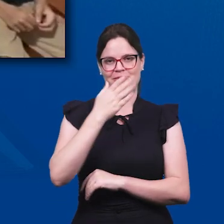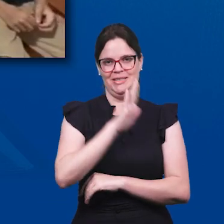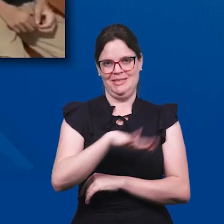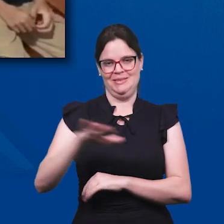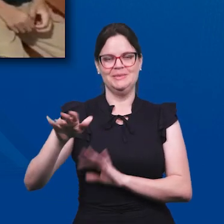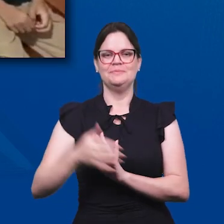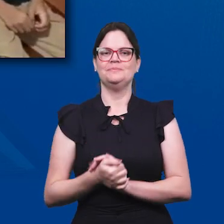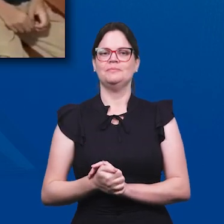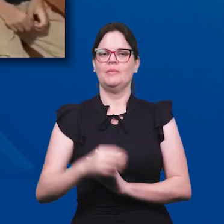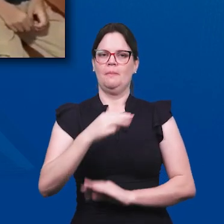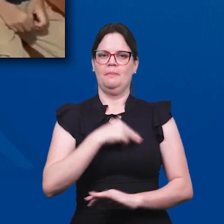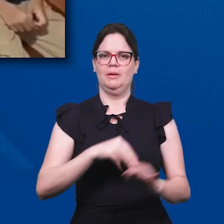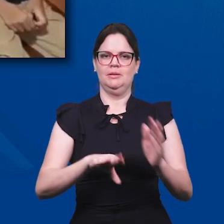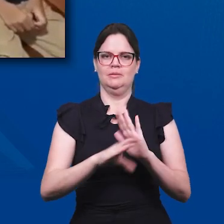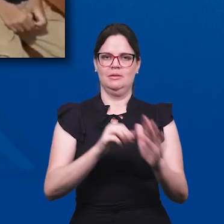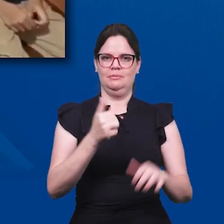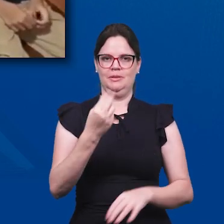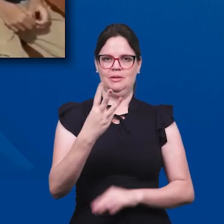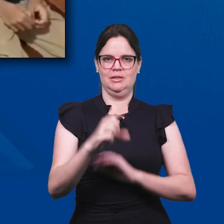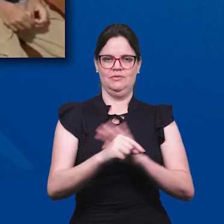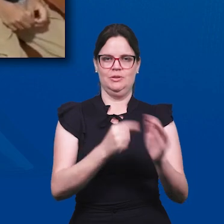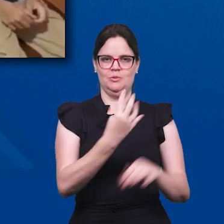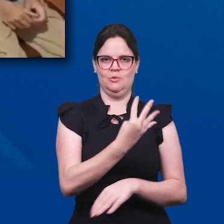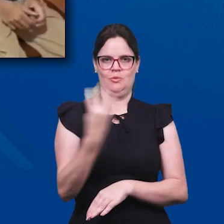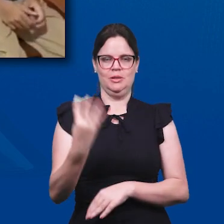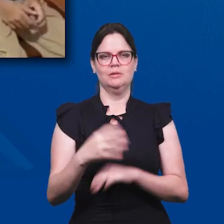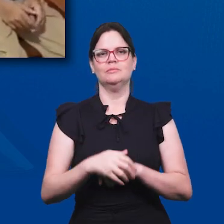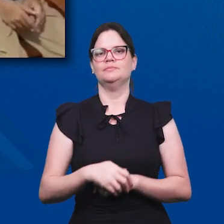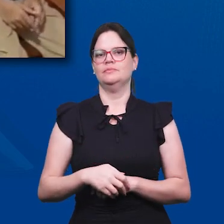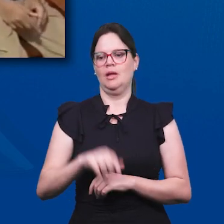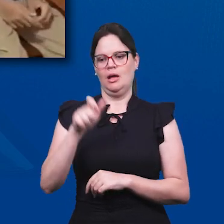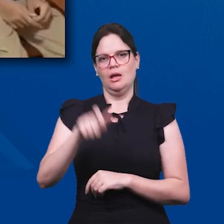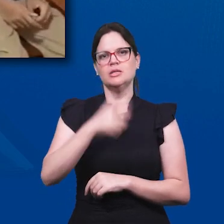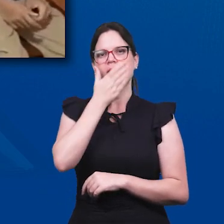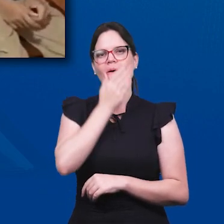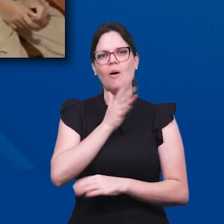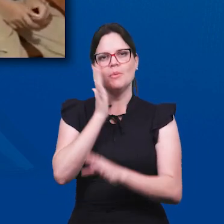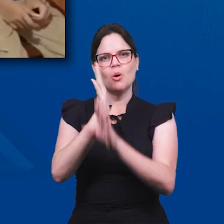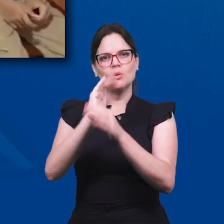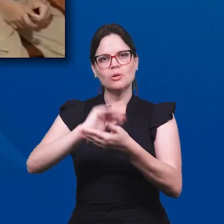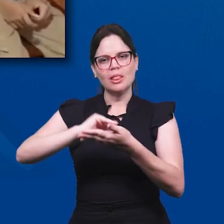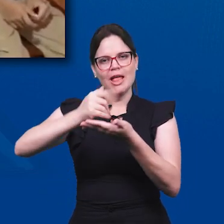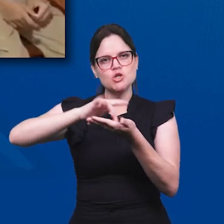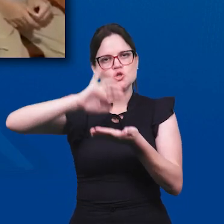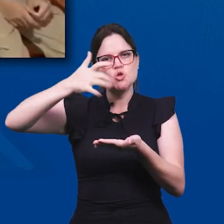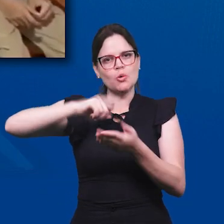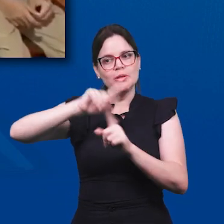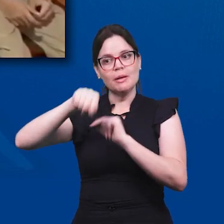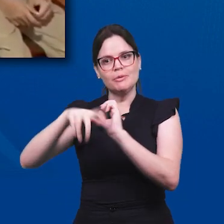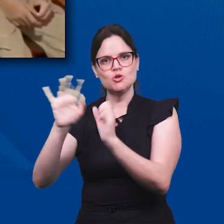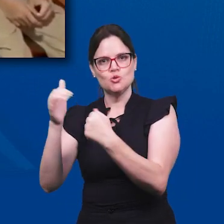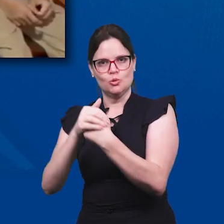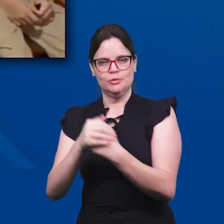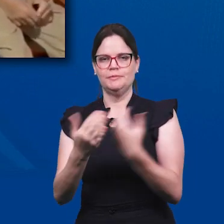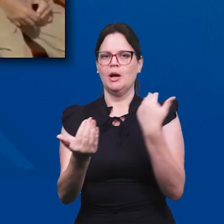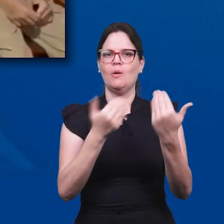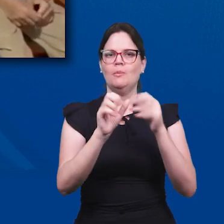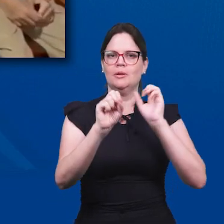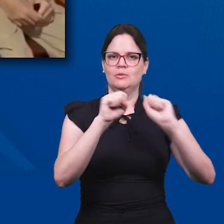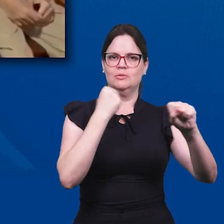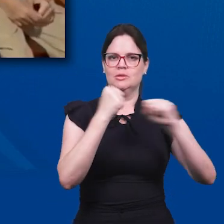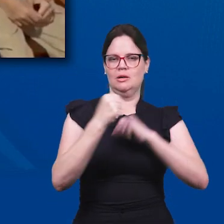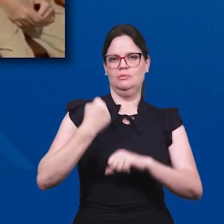paz do Senhor. Pergunta para as crianças. Em Mateus capítulo 13, verso 44, um homem achou o tesouro e